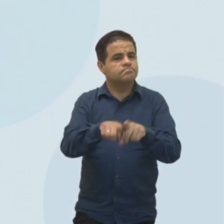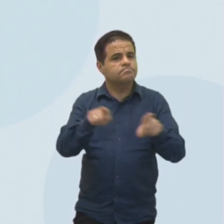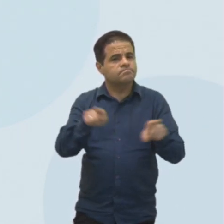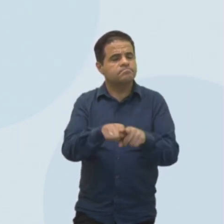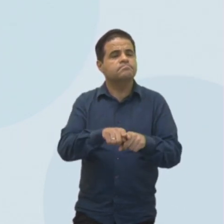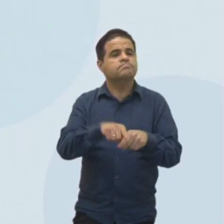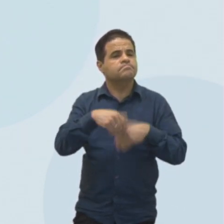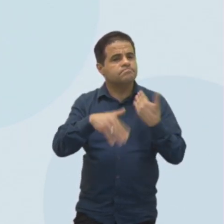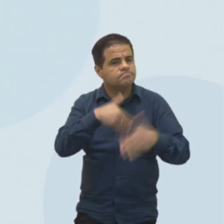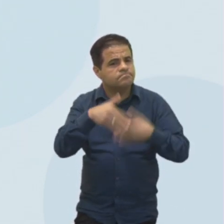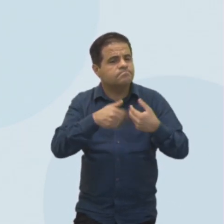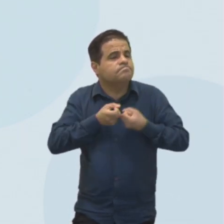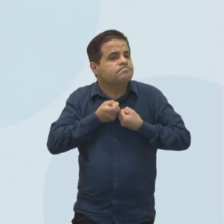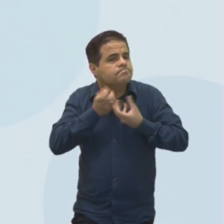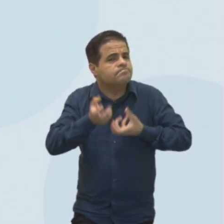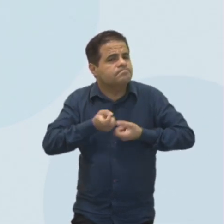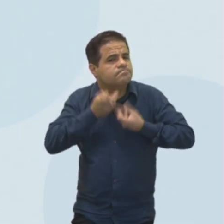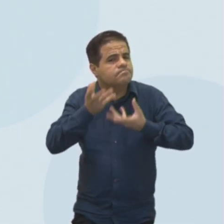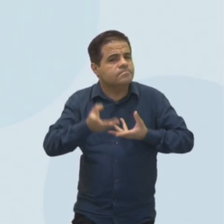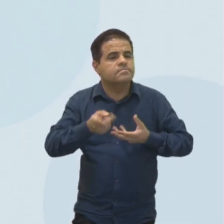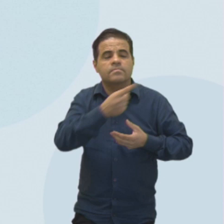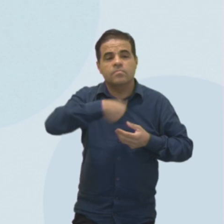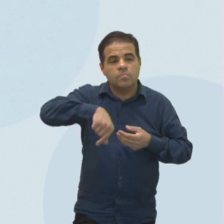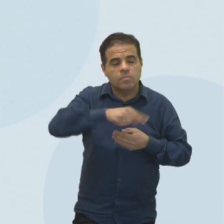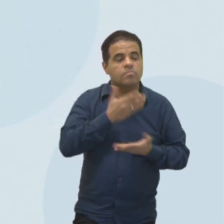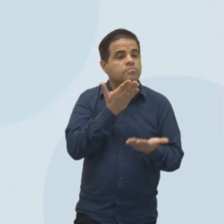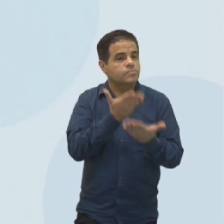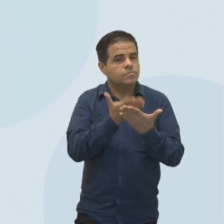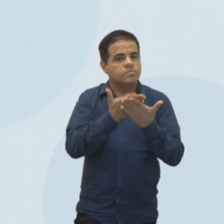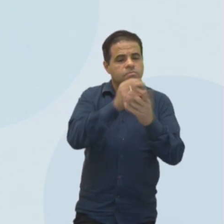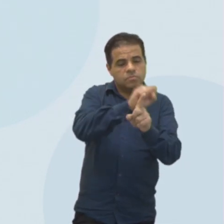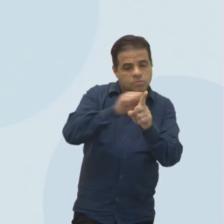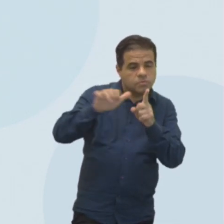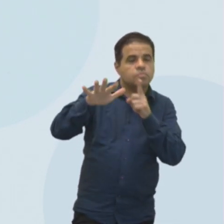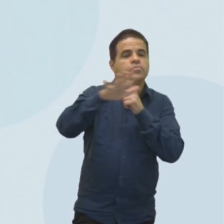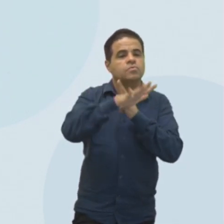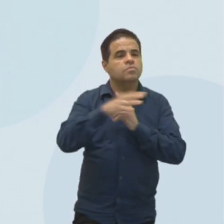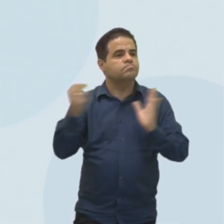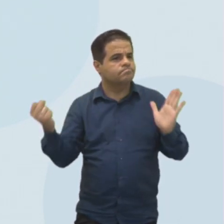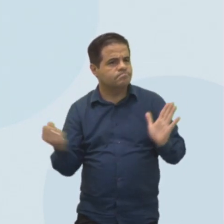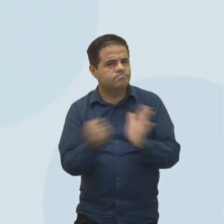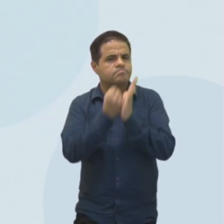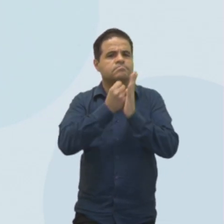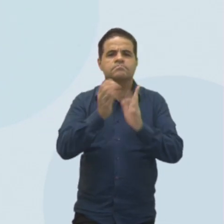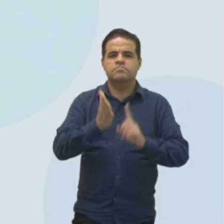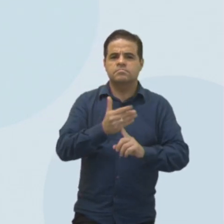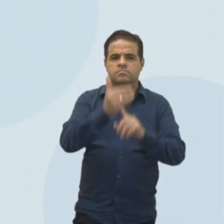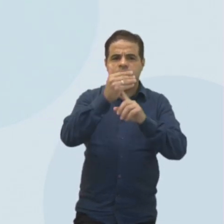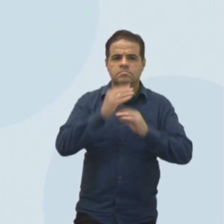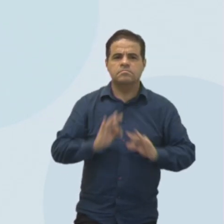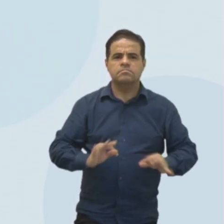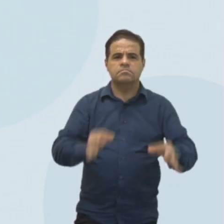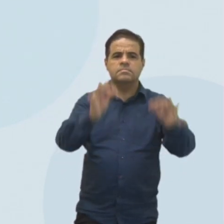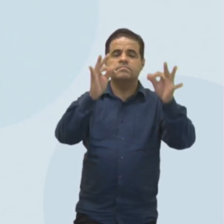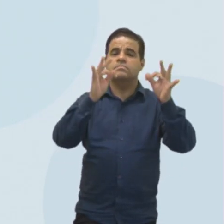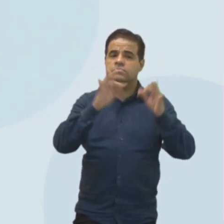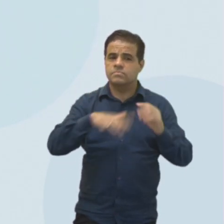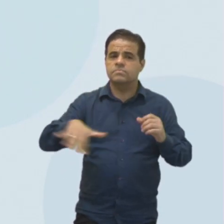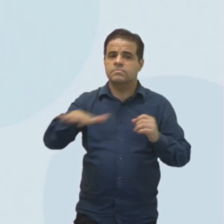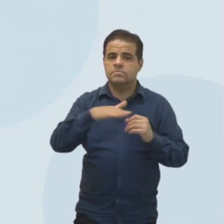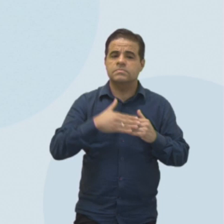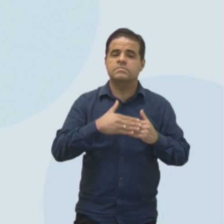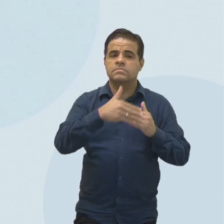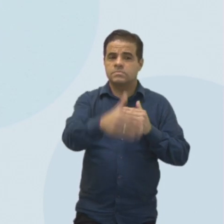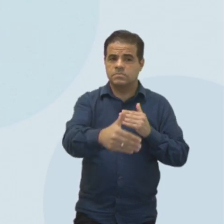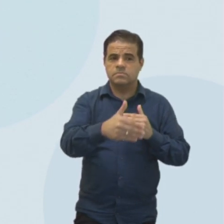busca a formação dos estudantes para uma sociedade altamente marcada pela tecnologia e pela mudança. Então,